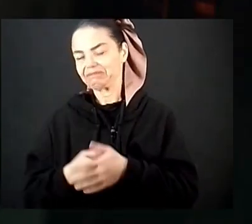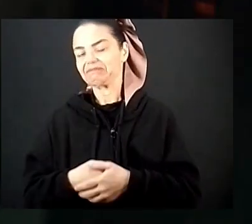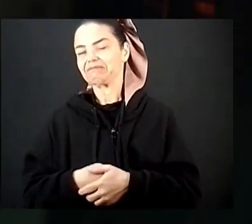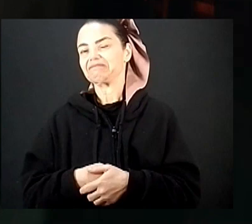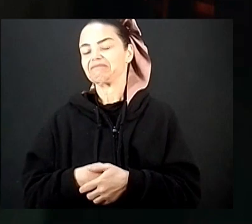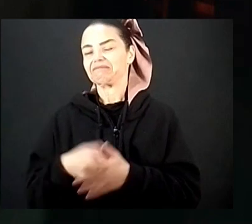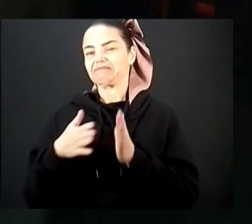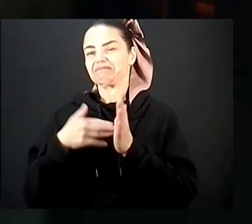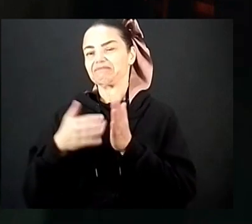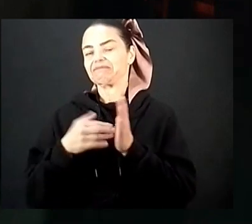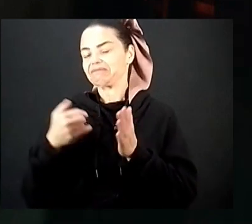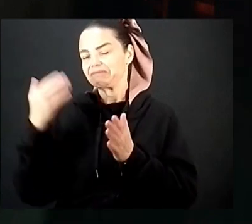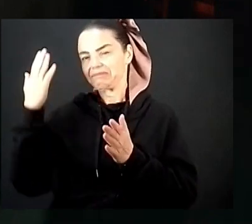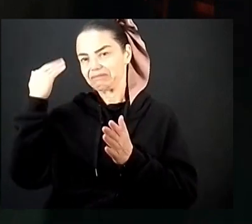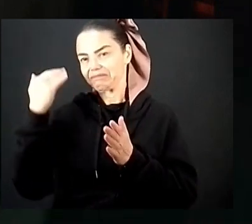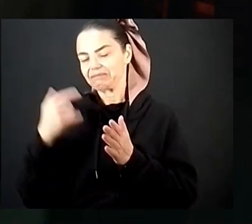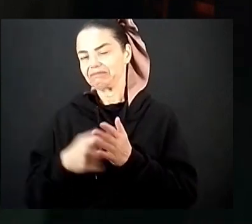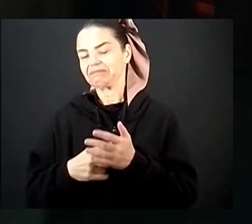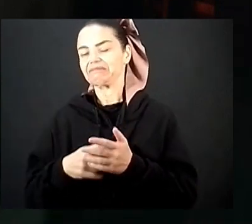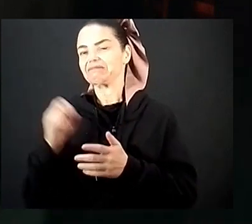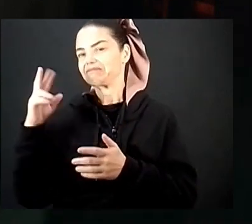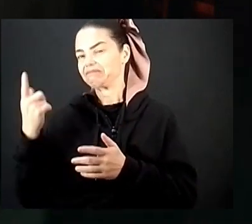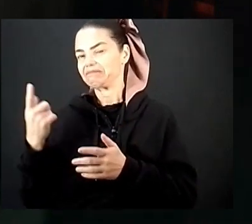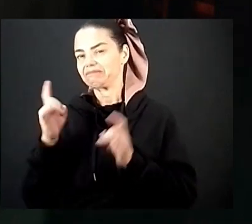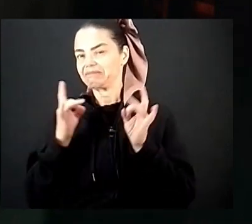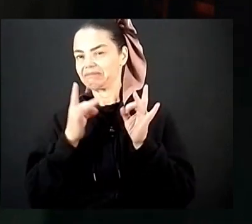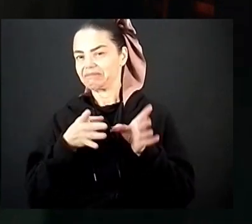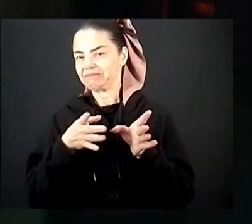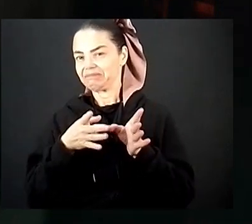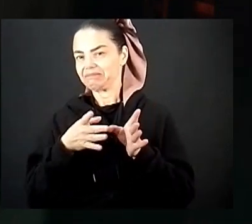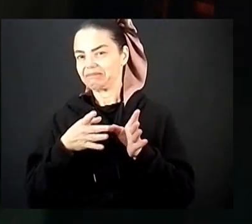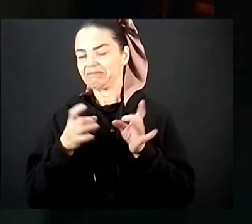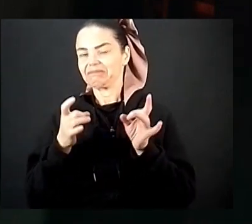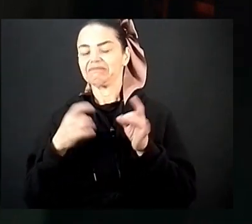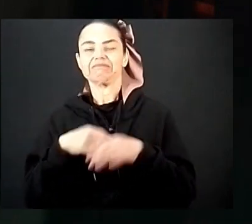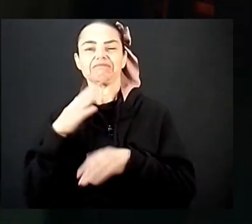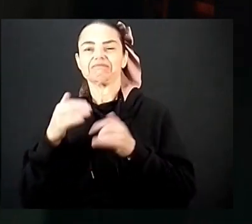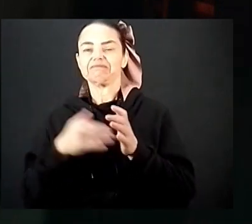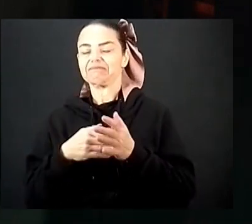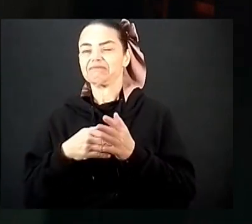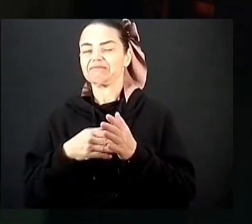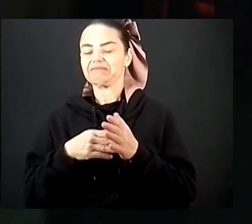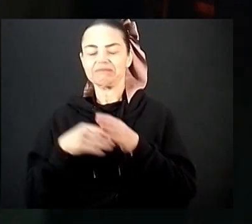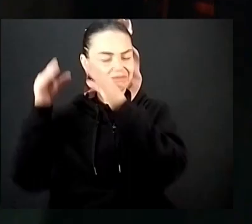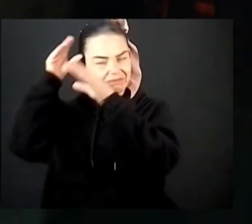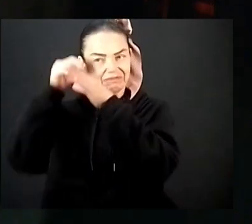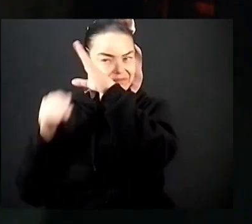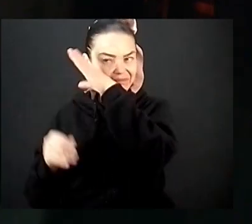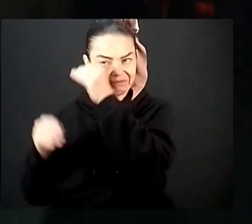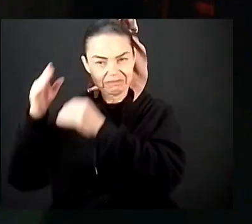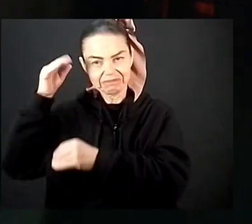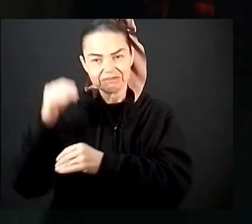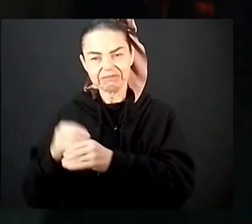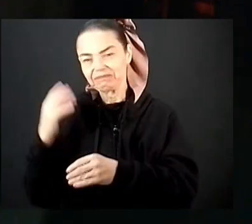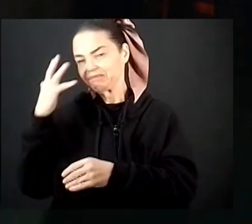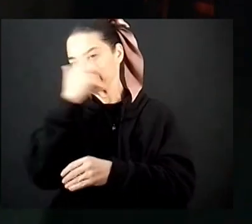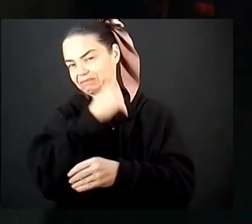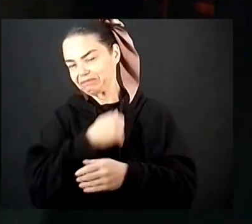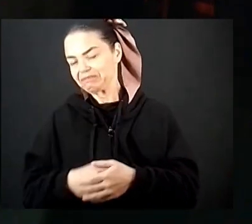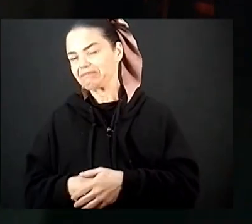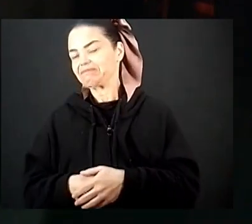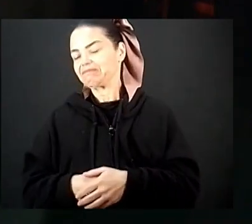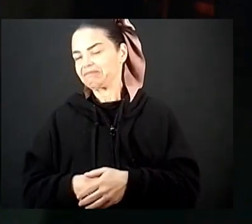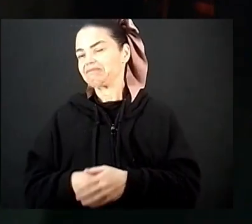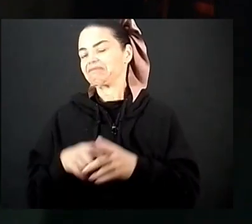os cabelos ou de abandonar as tinturas, os alisamentos, os padrões de beleza que nos